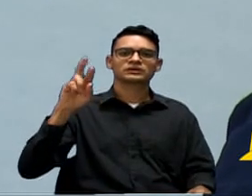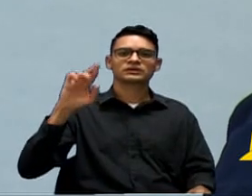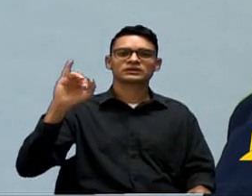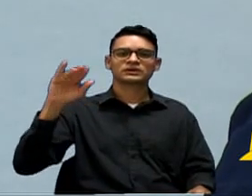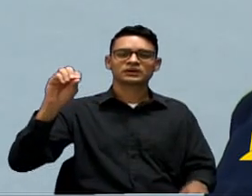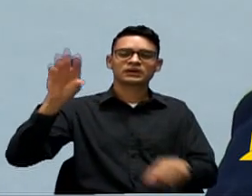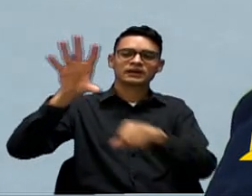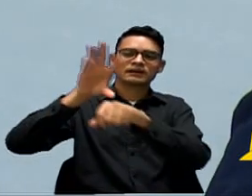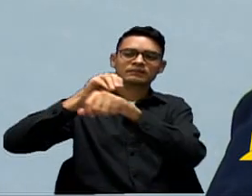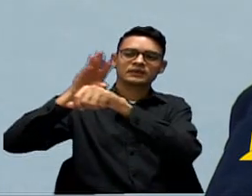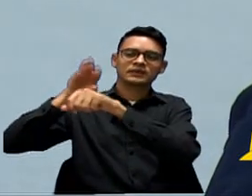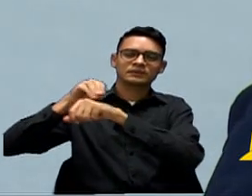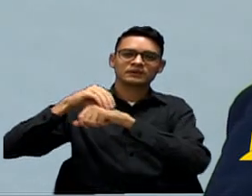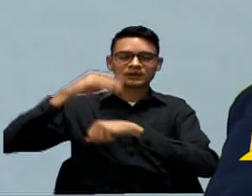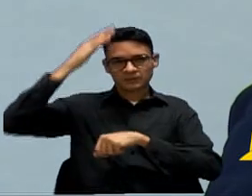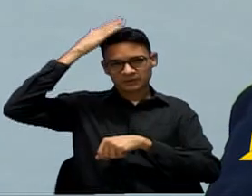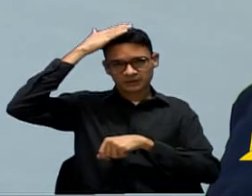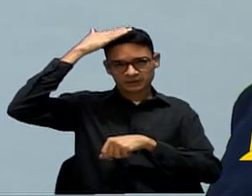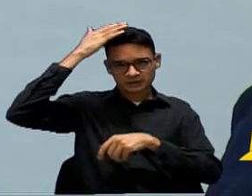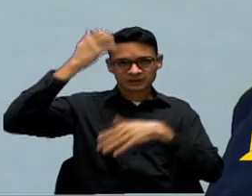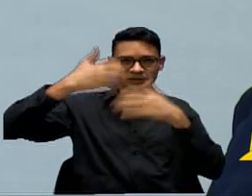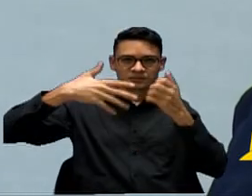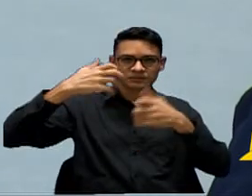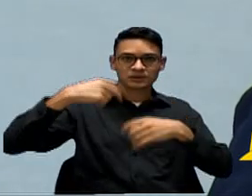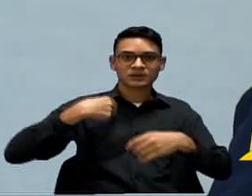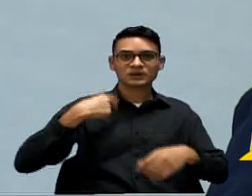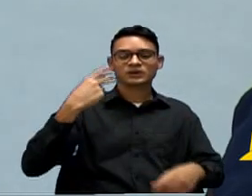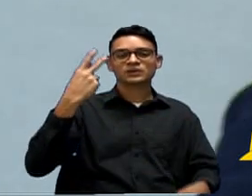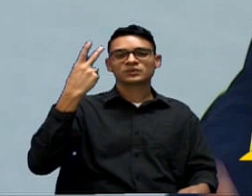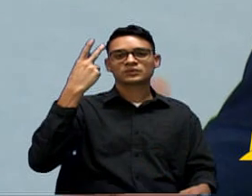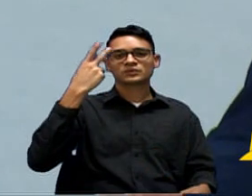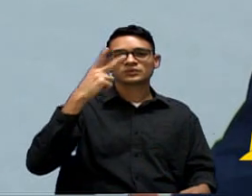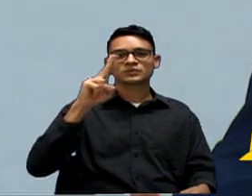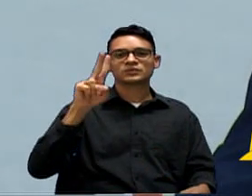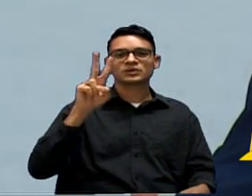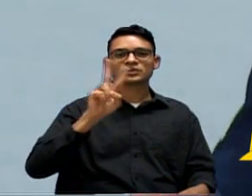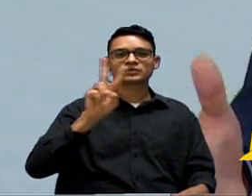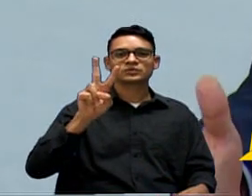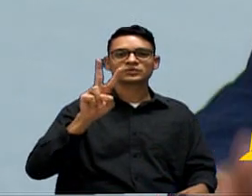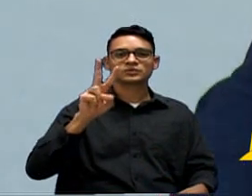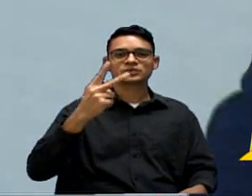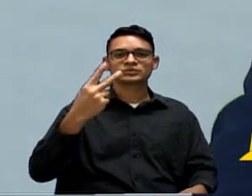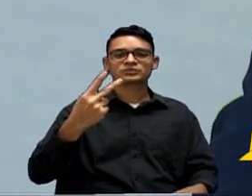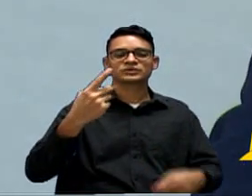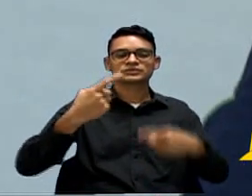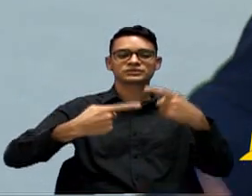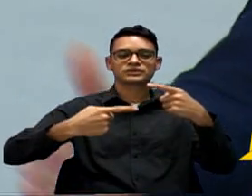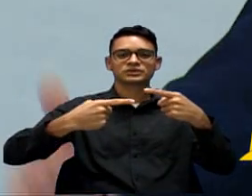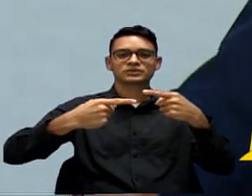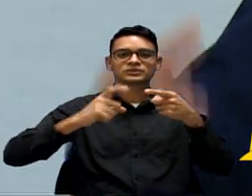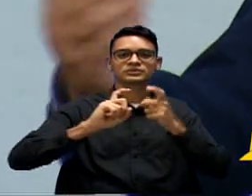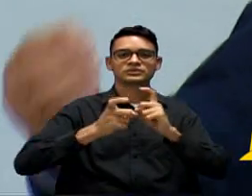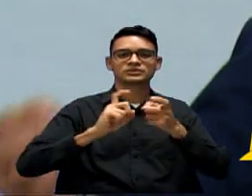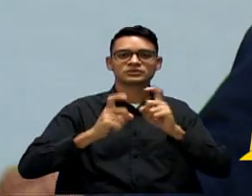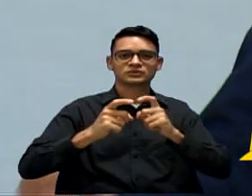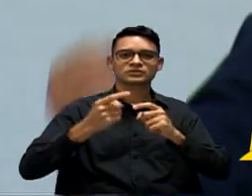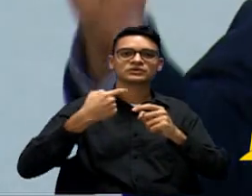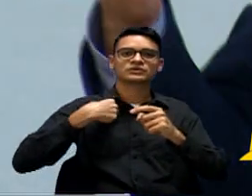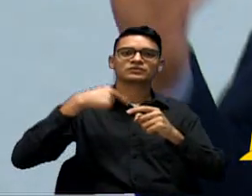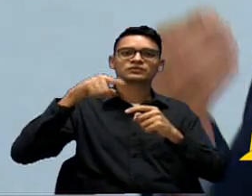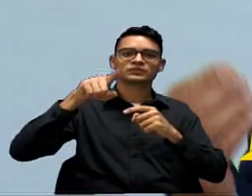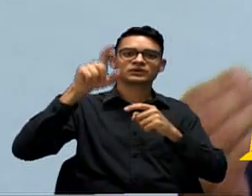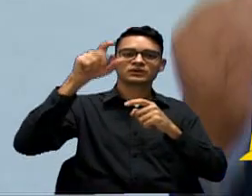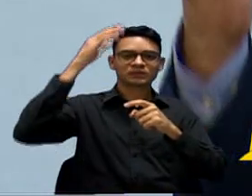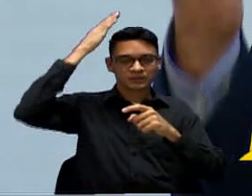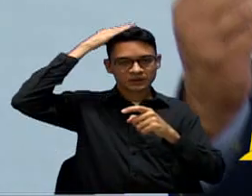várias sugestões, e eu precisei ficar ausente em duas sessões. Eu fui uma em Londrina e depois fui outra em Brasília. Hoje nós temos a oportunidade